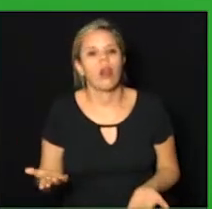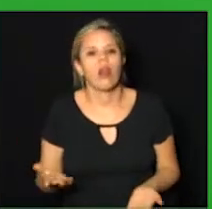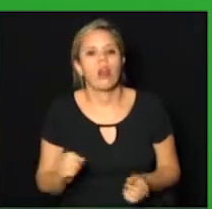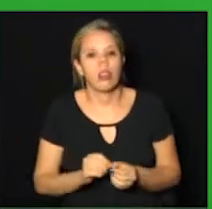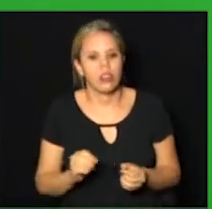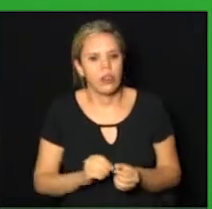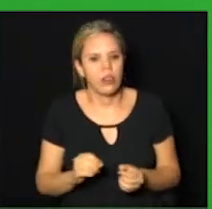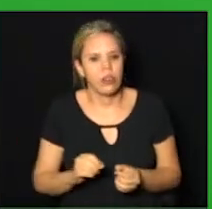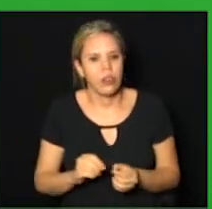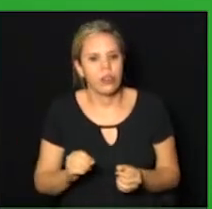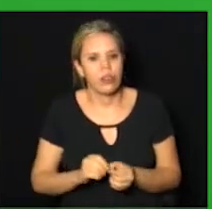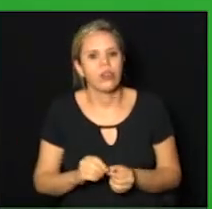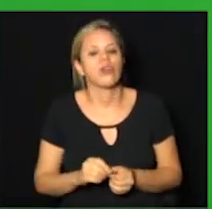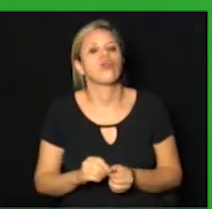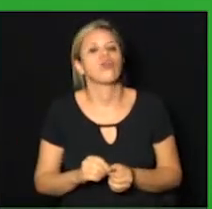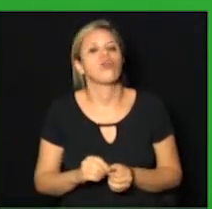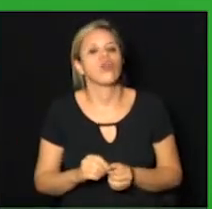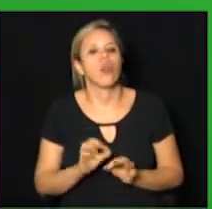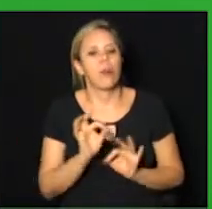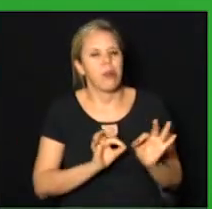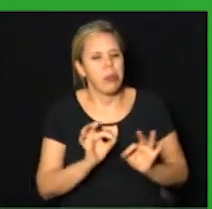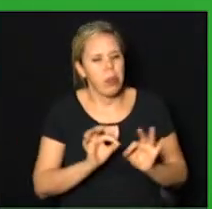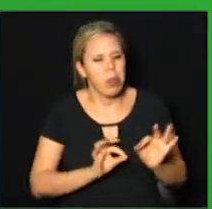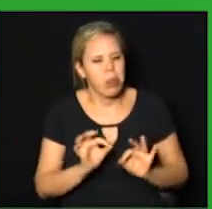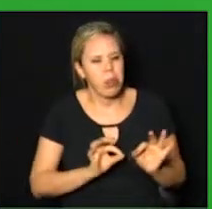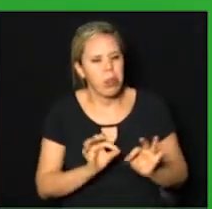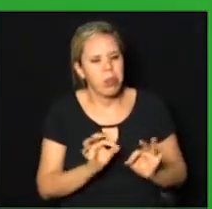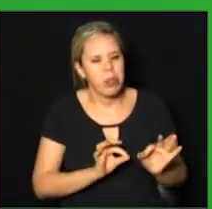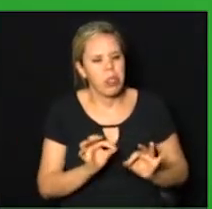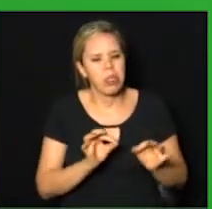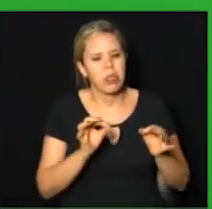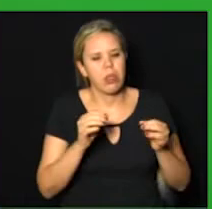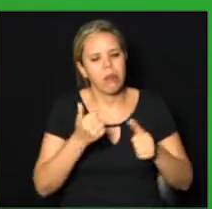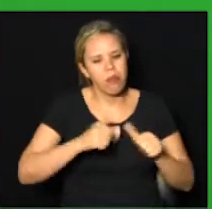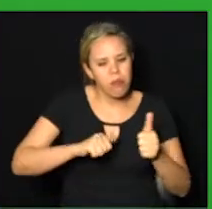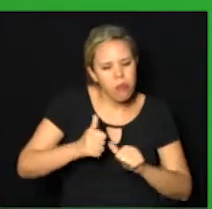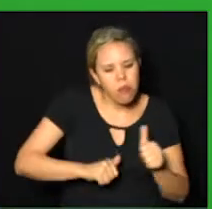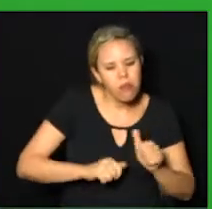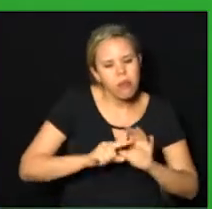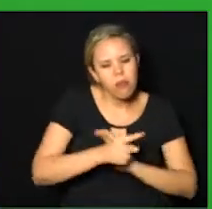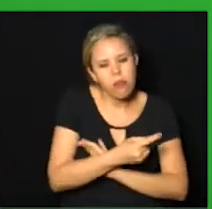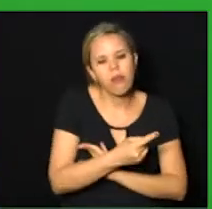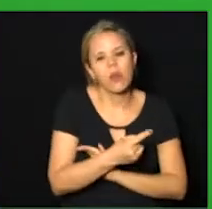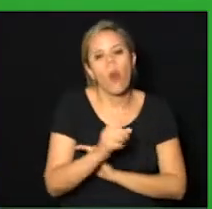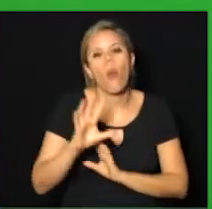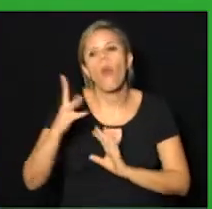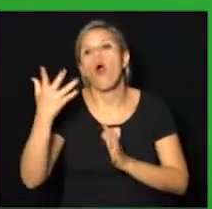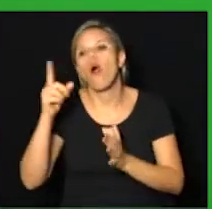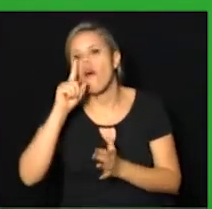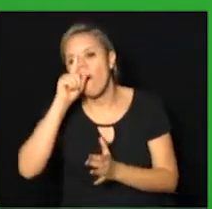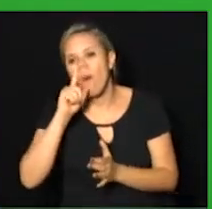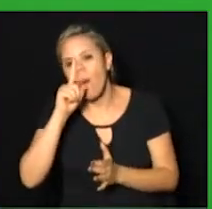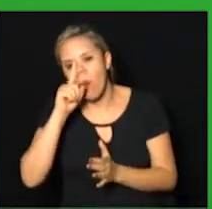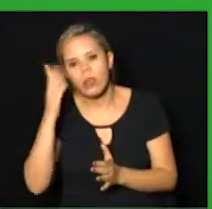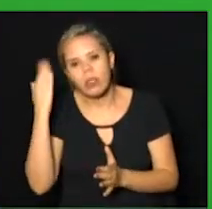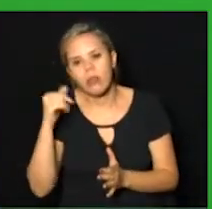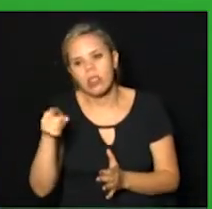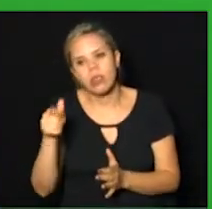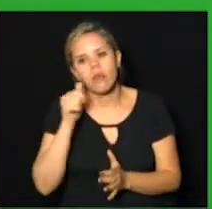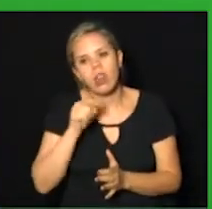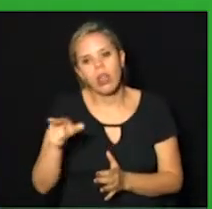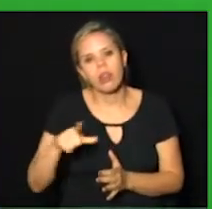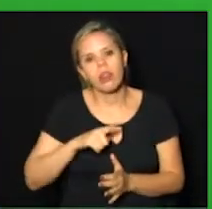uma história muito minuciosa para avaliar todos os riscos, né? E saber se ela